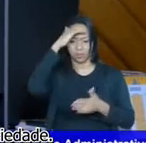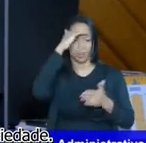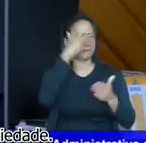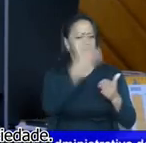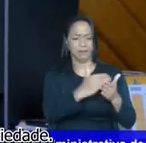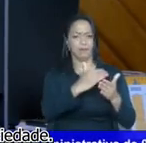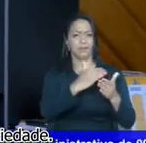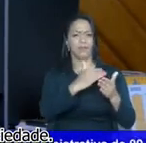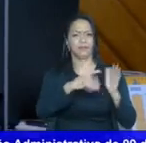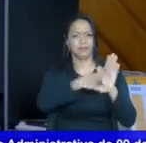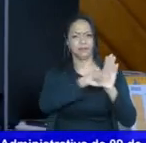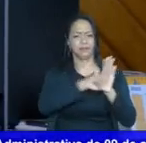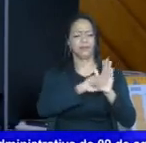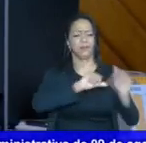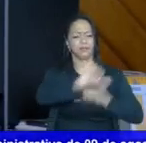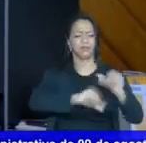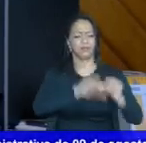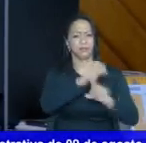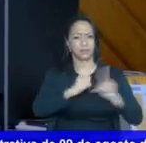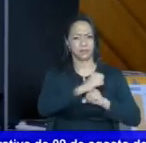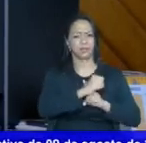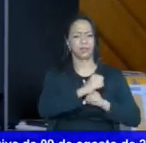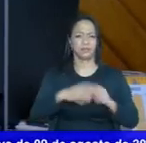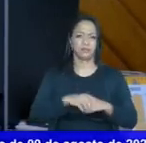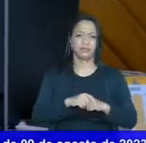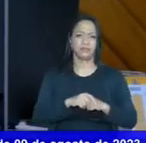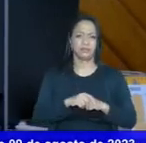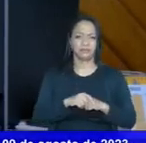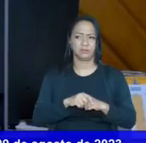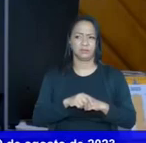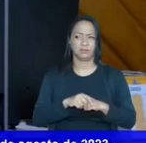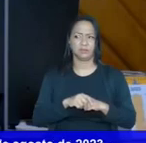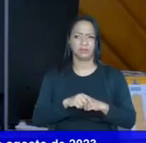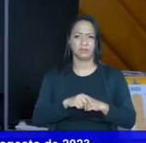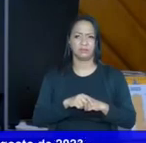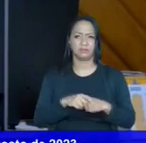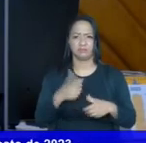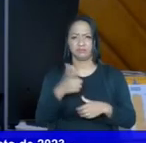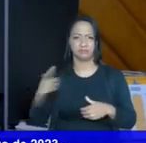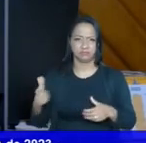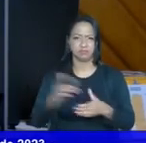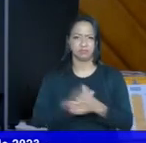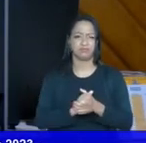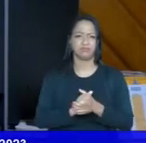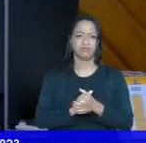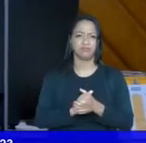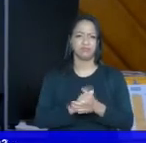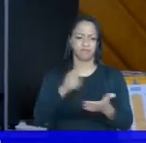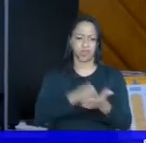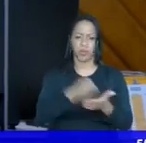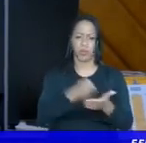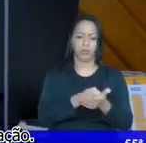assim transformar a sociedade. Não se trata de excessivo formalismo ou